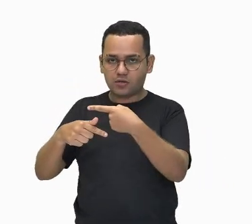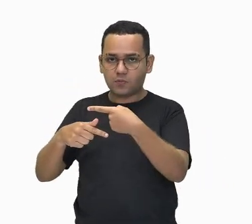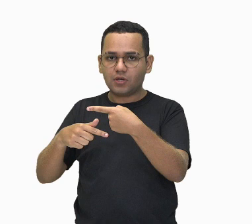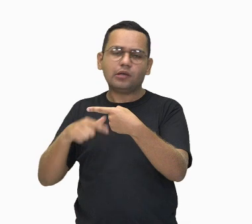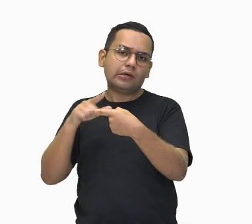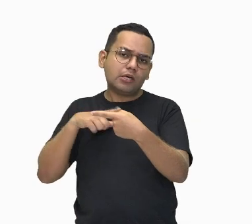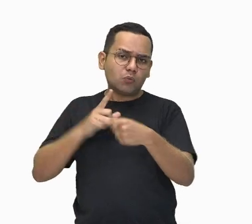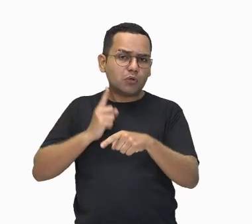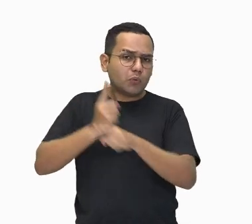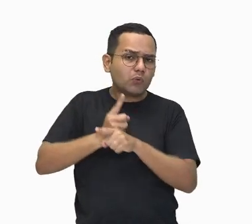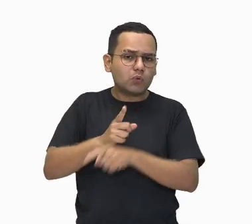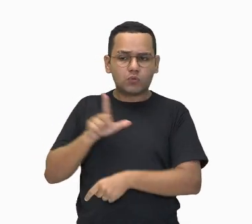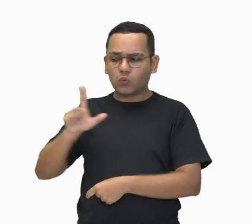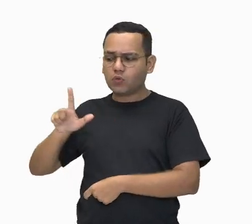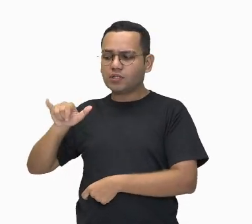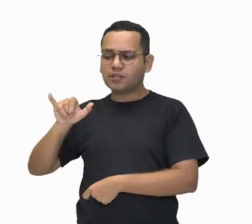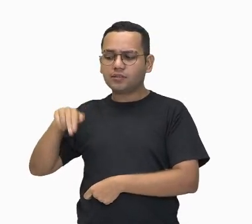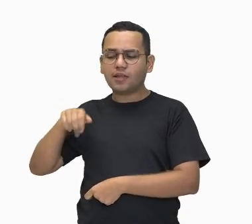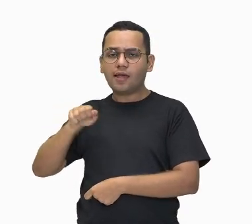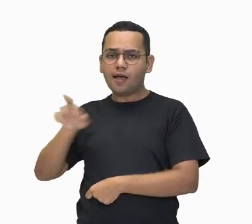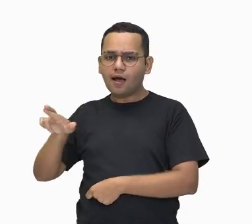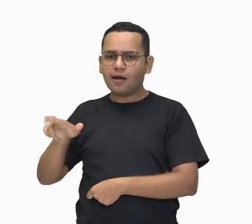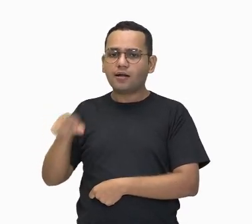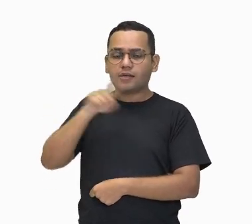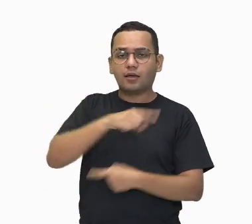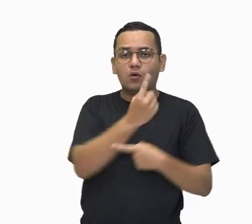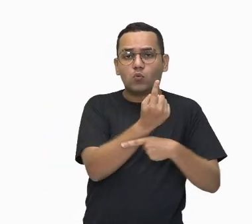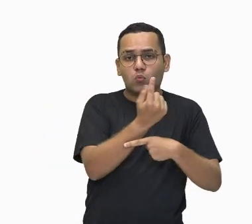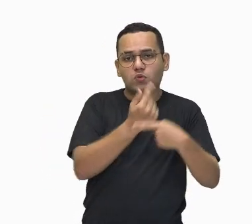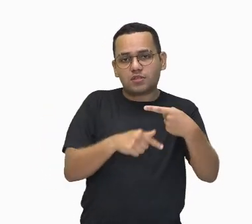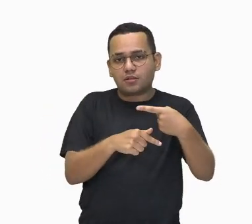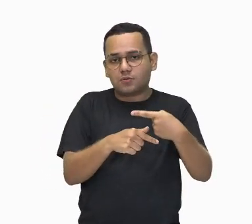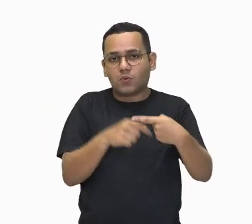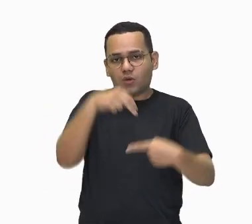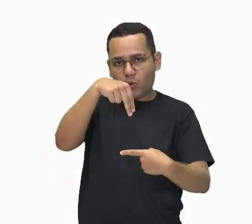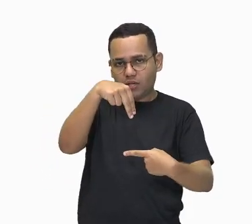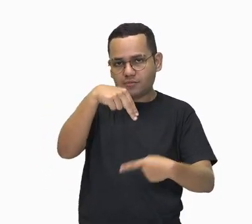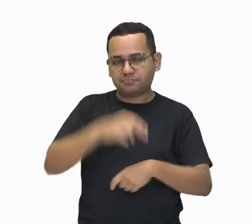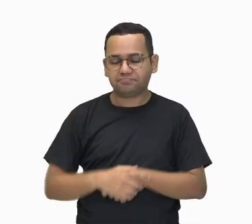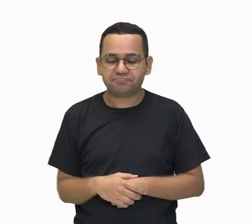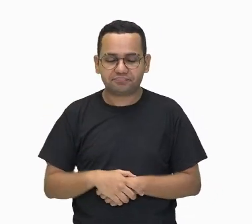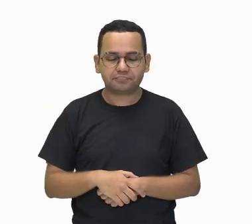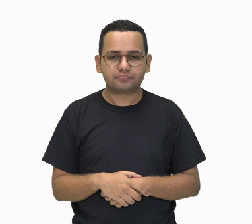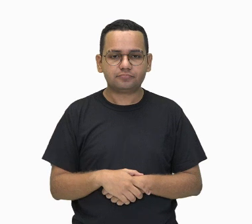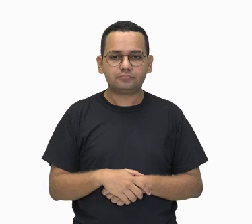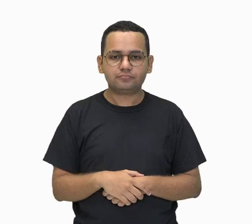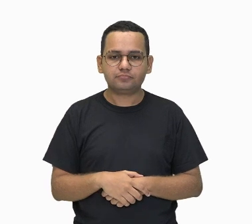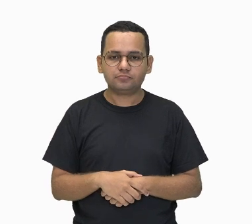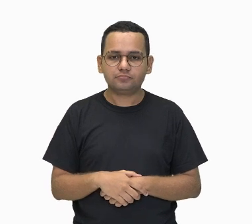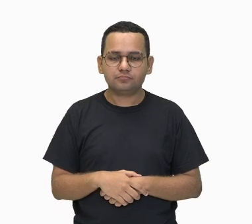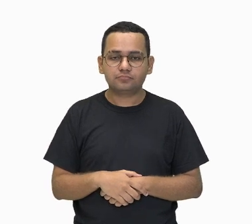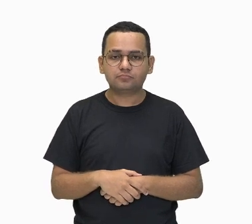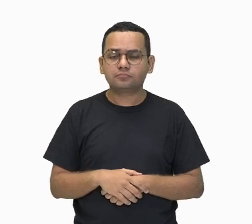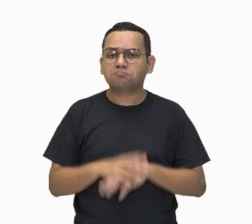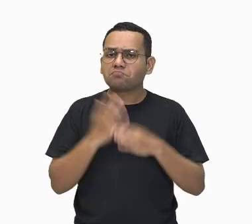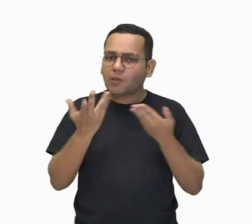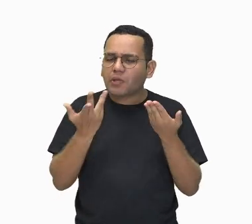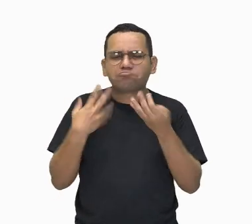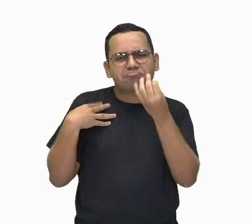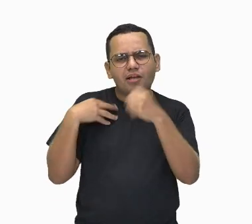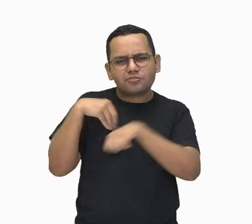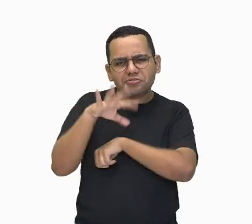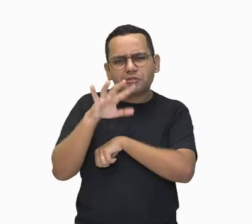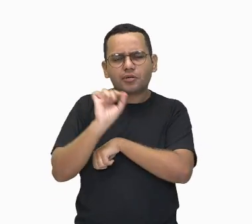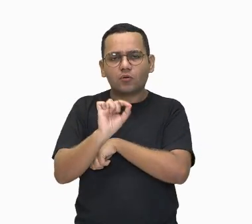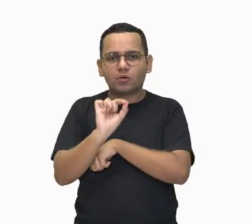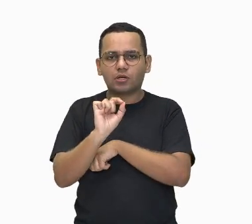gente está nos concentrando aqui no coeficiente angular, é só observar quem é que está acompanhando o x, ele vai ser o valor